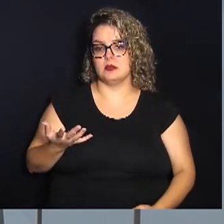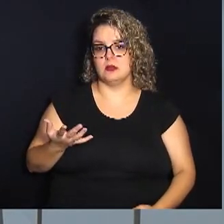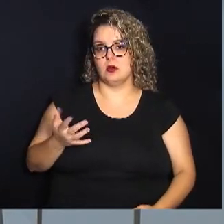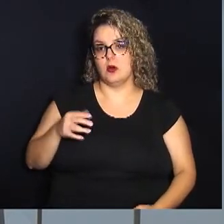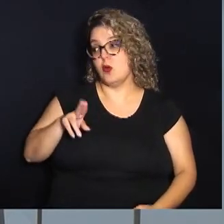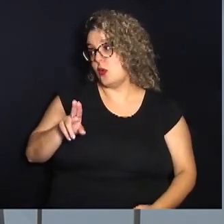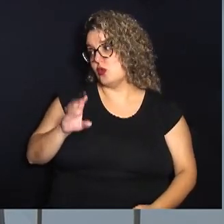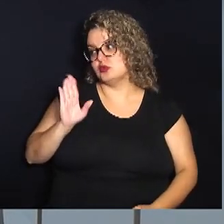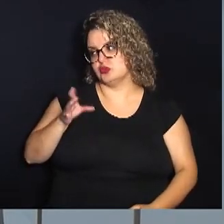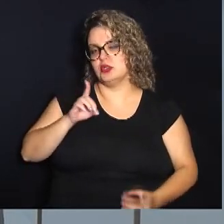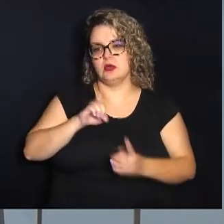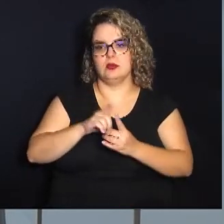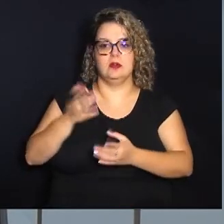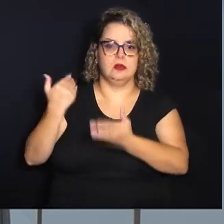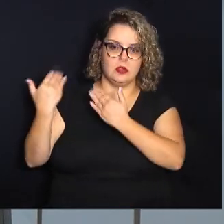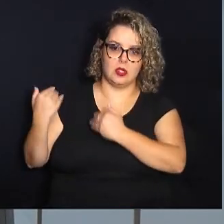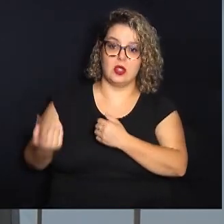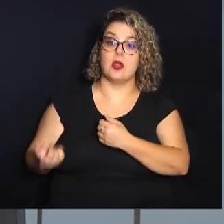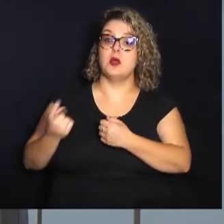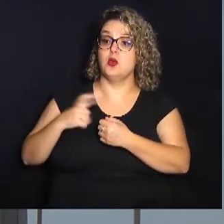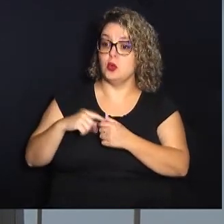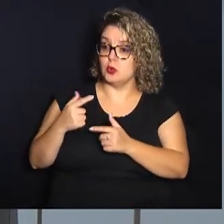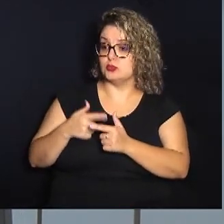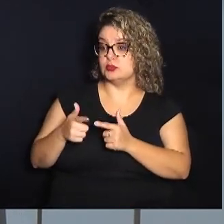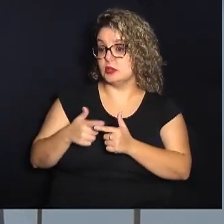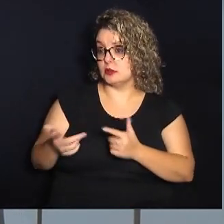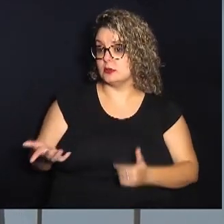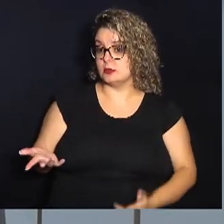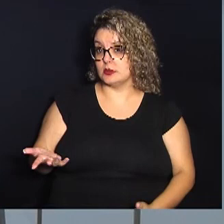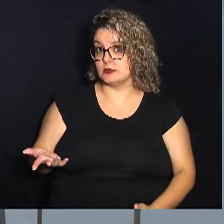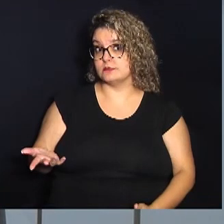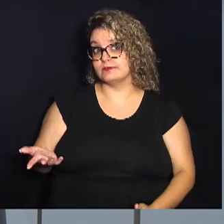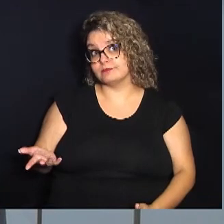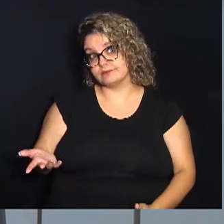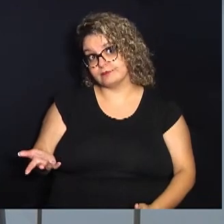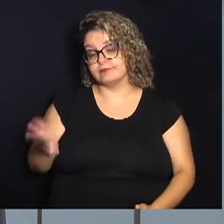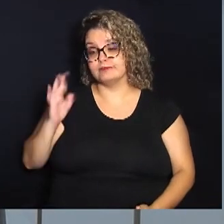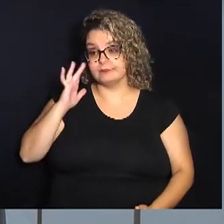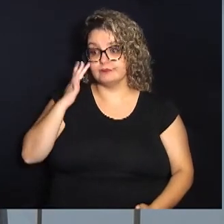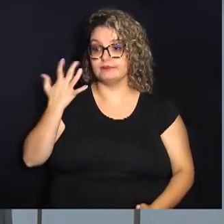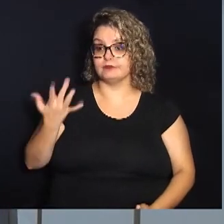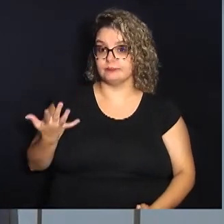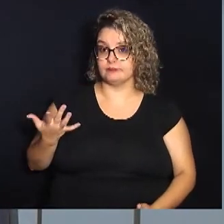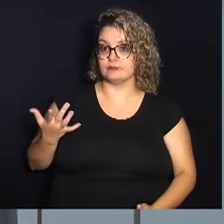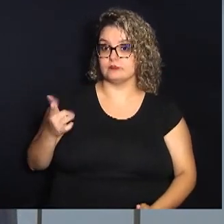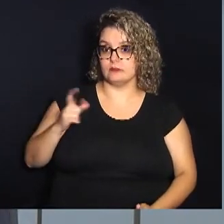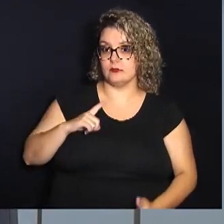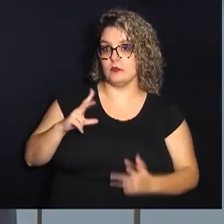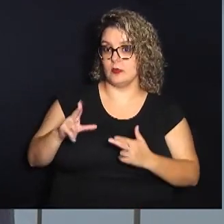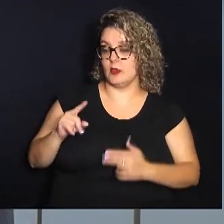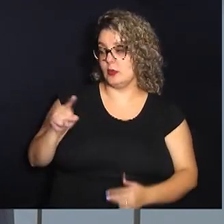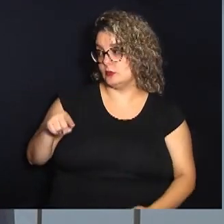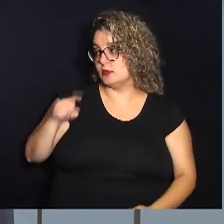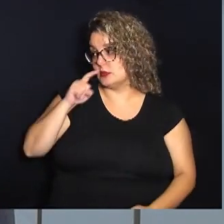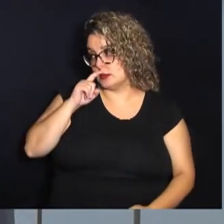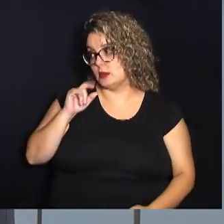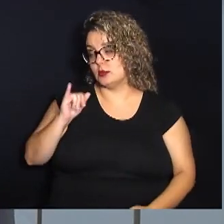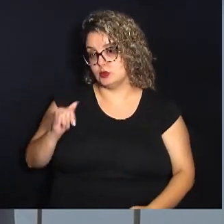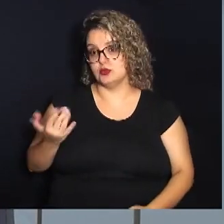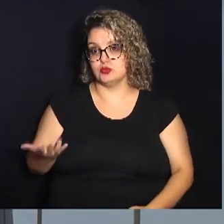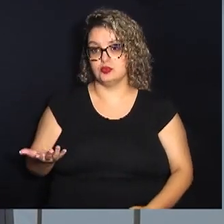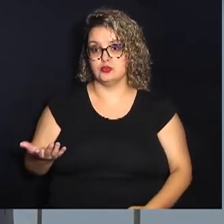foram atendidas há algum tempo e voltaram a ser problema. Só que eu acho que a gente também tem que ter, como o vereador Zé Carlos falou,